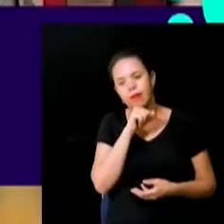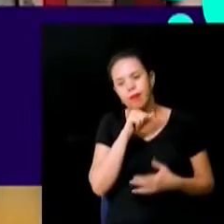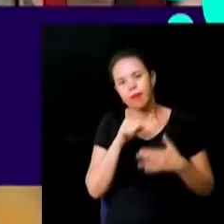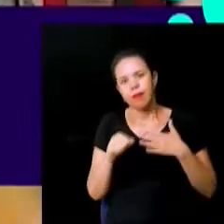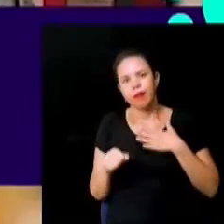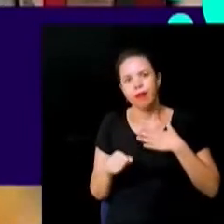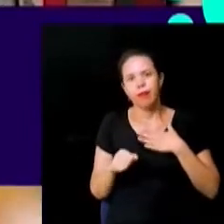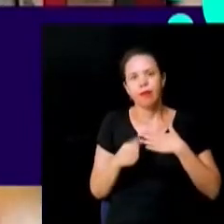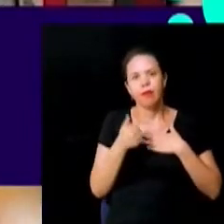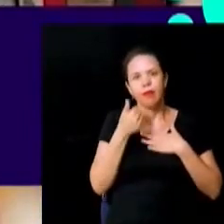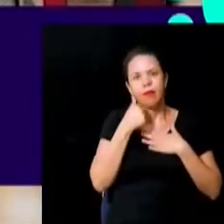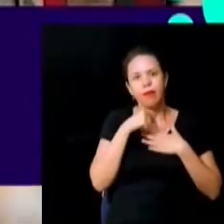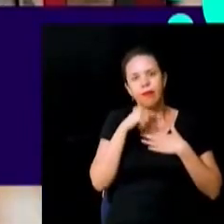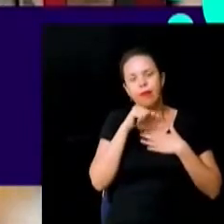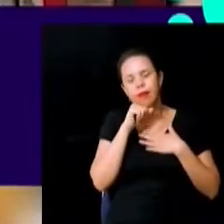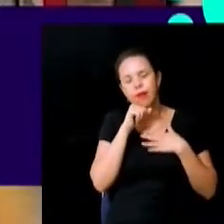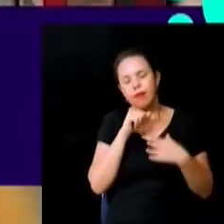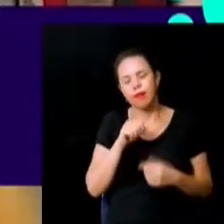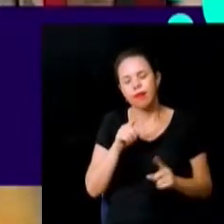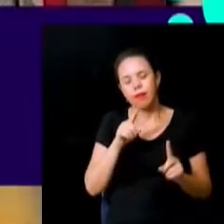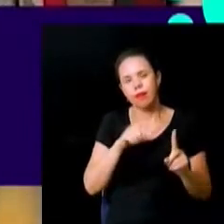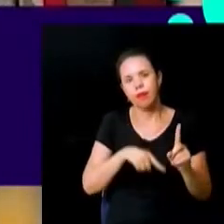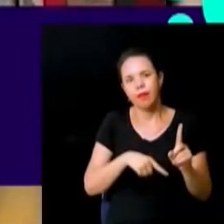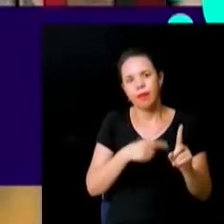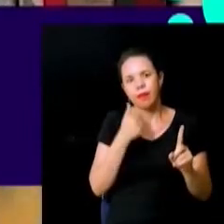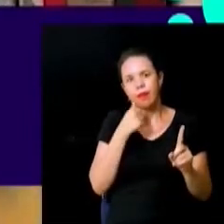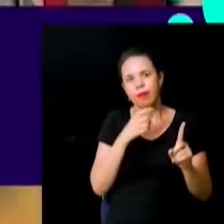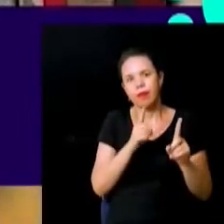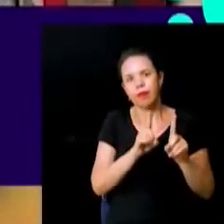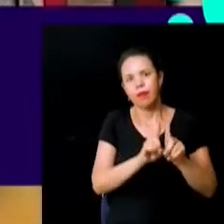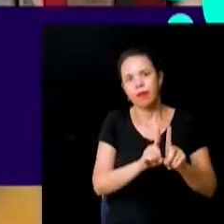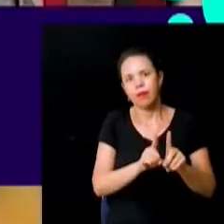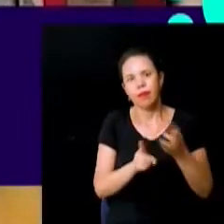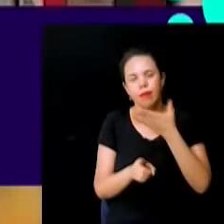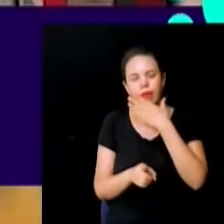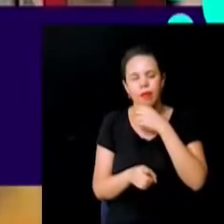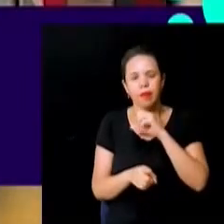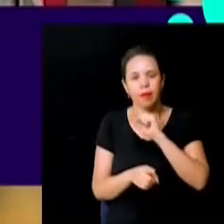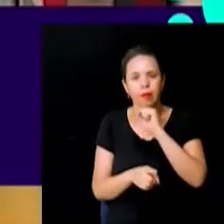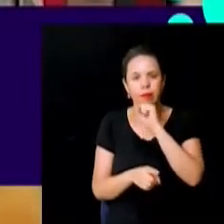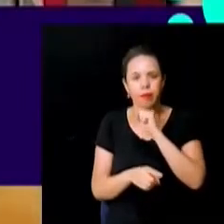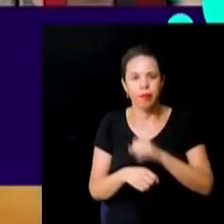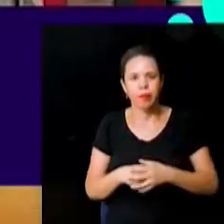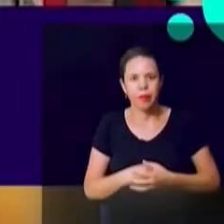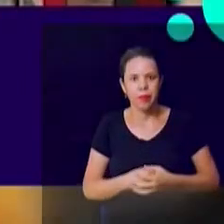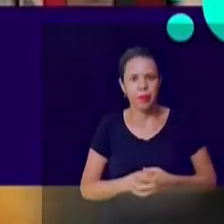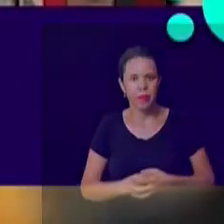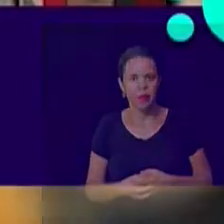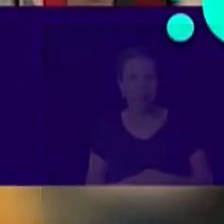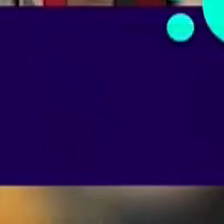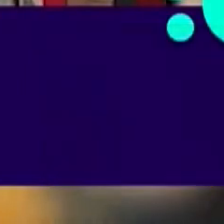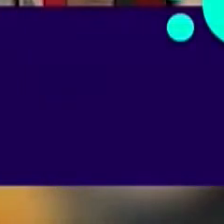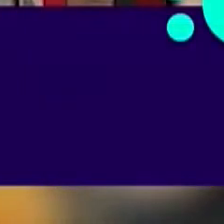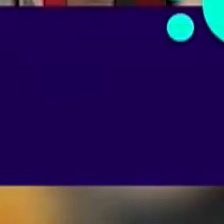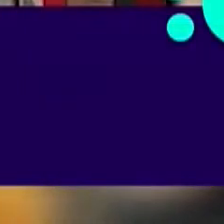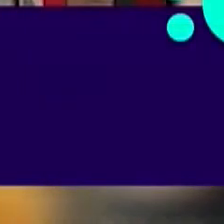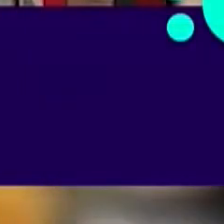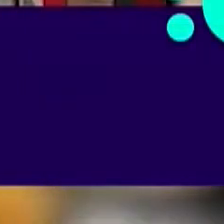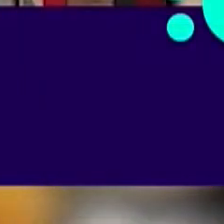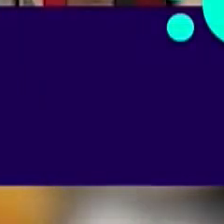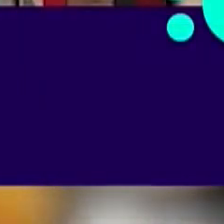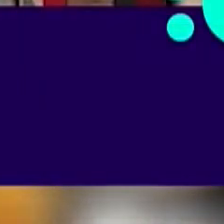minha mãe, minha mãe. É a mulher do meu pai.